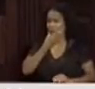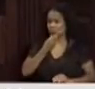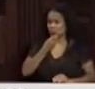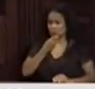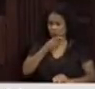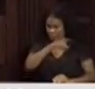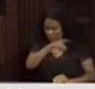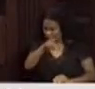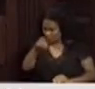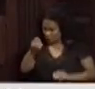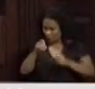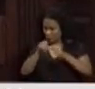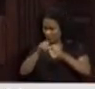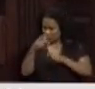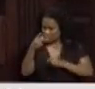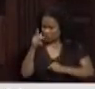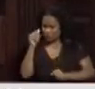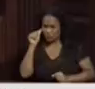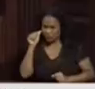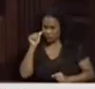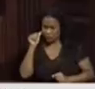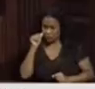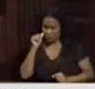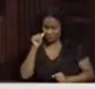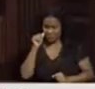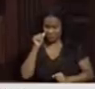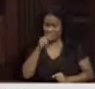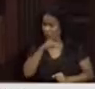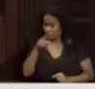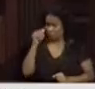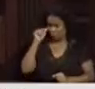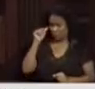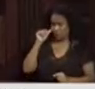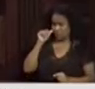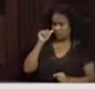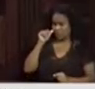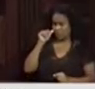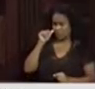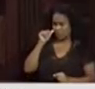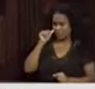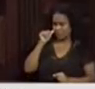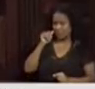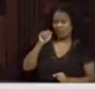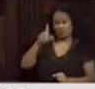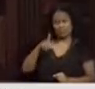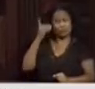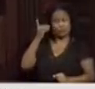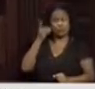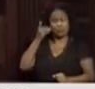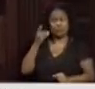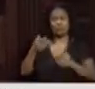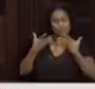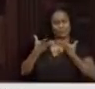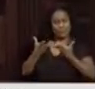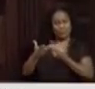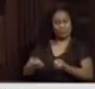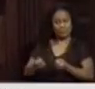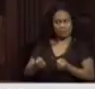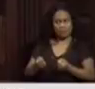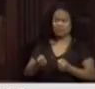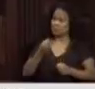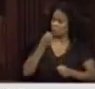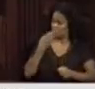vocês fariam isso com suas mulheres? E vocês, mulheres, ainda que fosse verdade, aceitariam isso numa